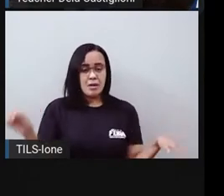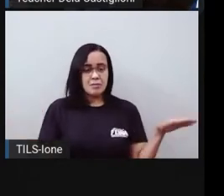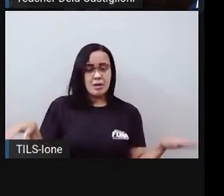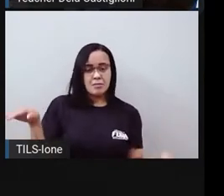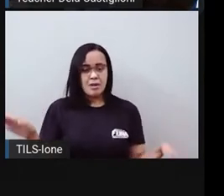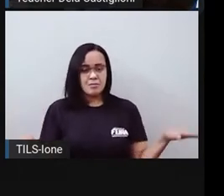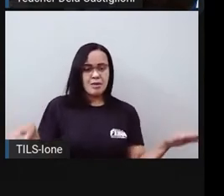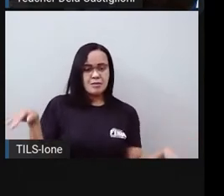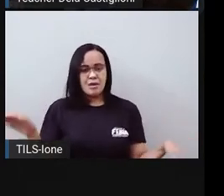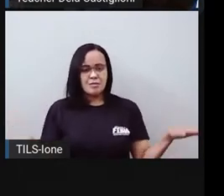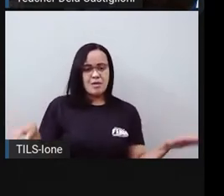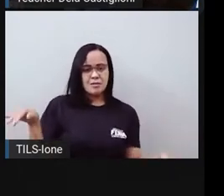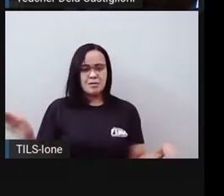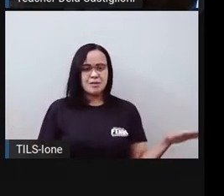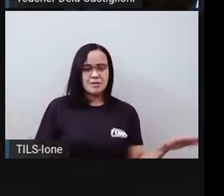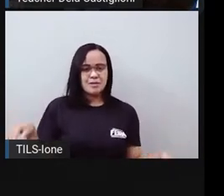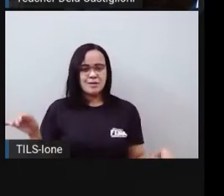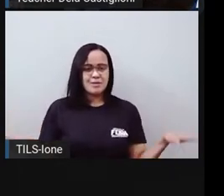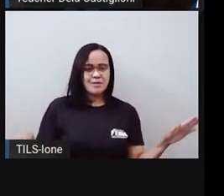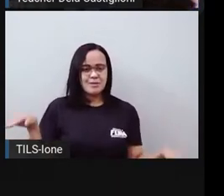Olha ele aí, o pinguinzinho.